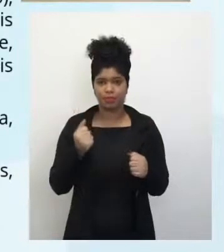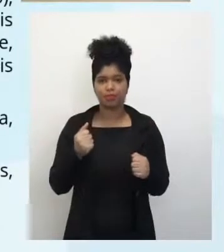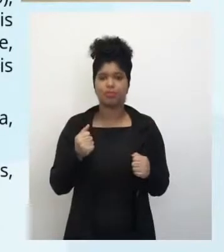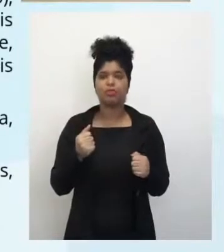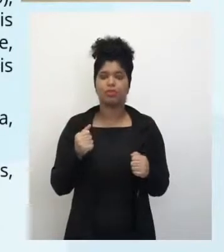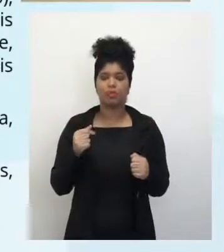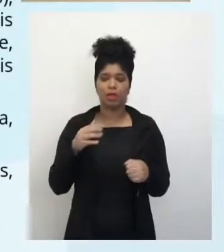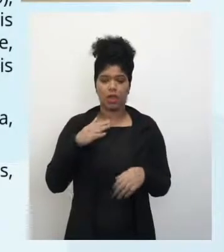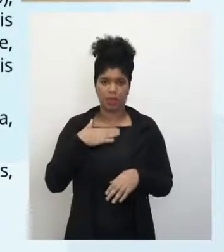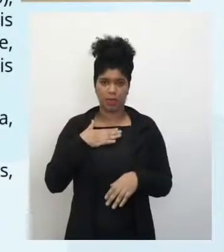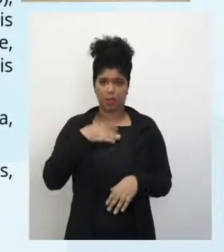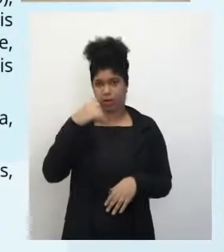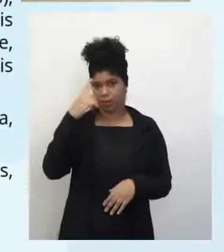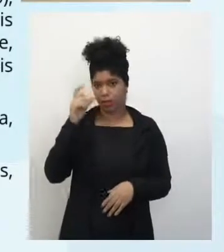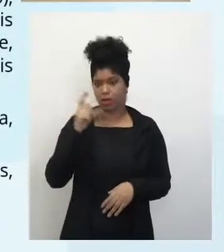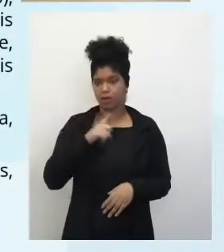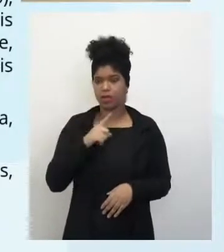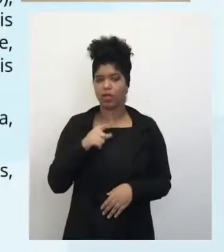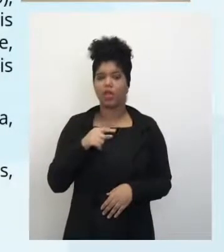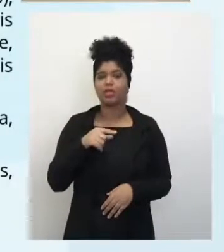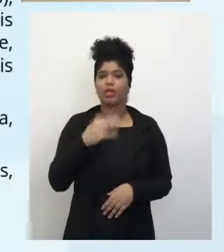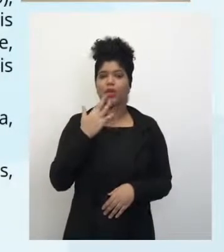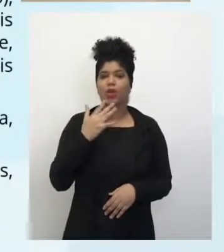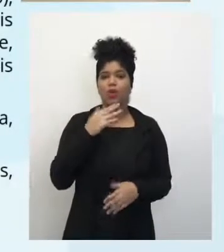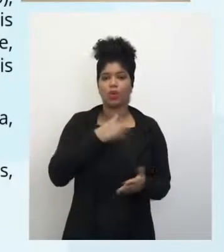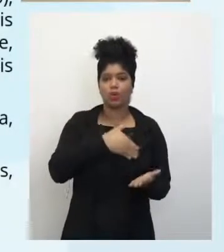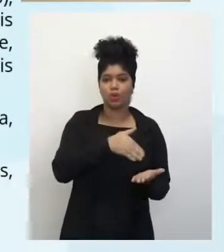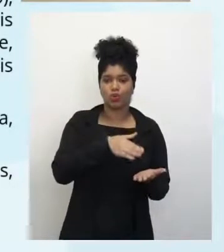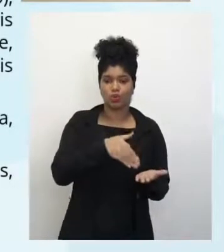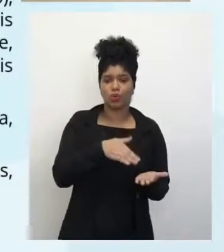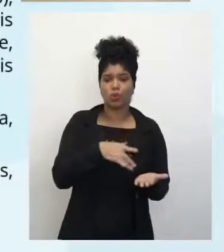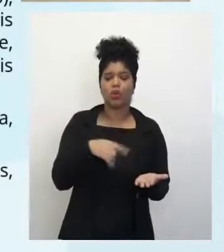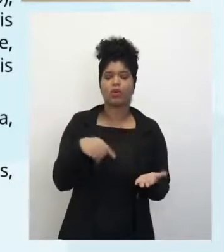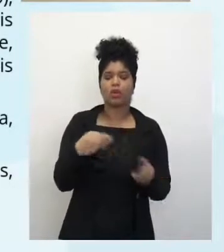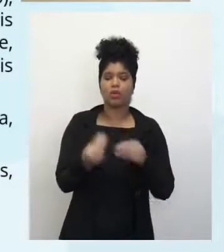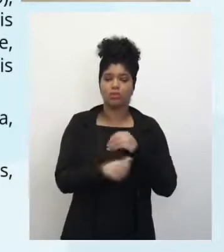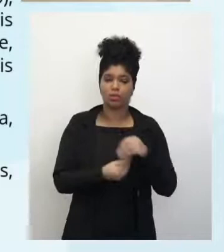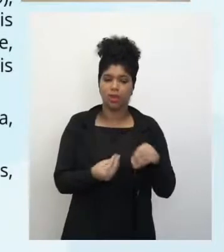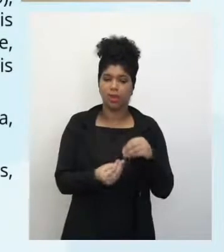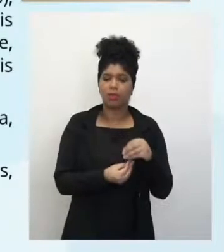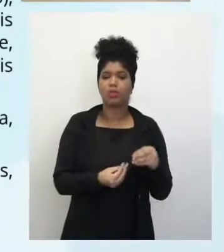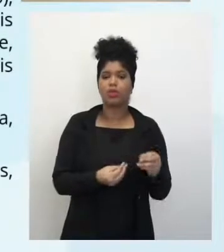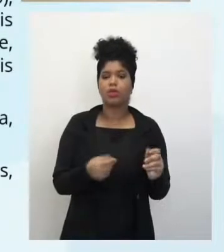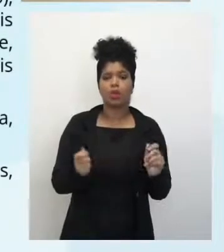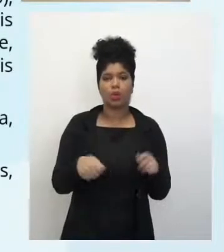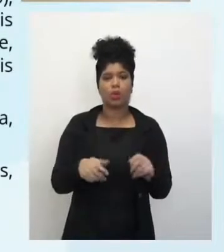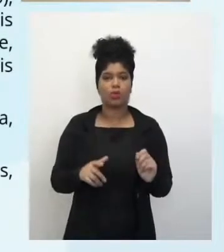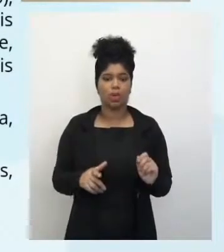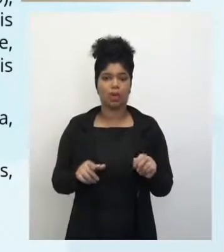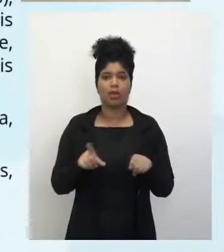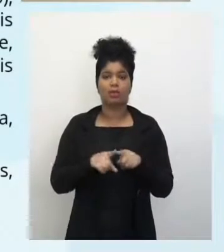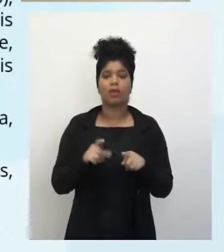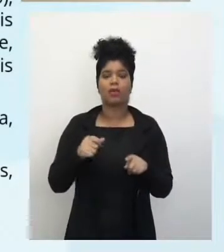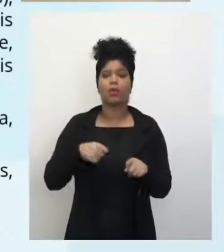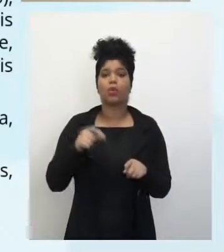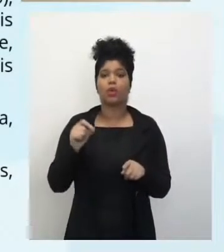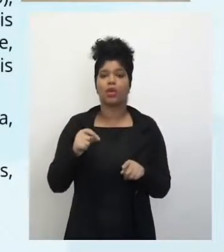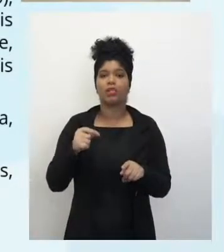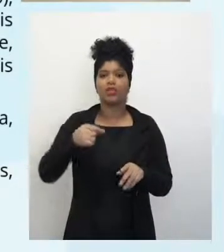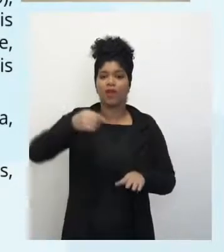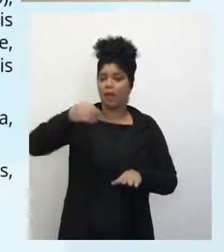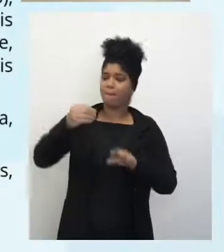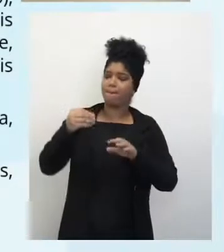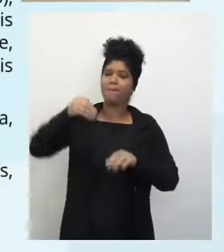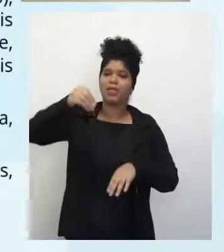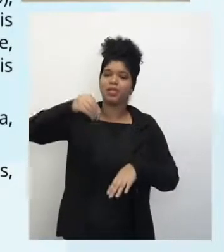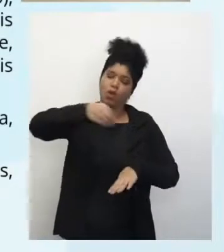minha obra. Então, eu tenho a paleta de tintas ou a godê, né, para ajudar a misturar essas tintas, né? Eu vou ter meus pincéis. No caso